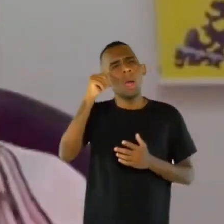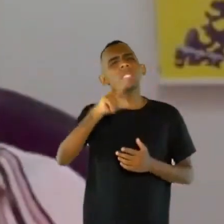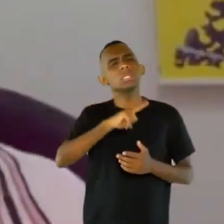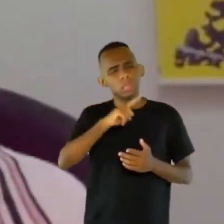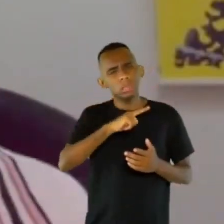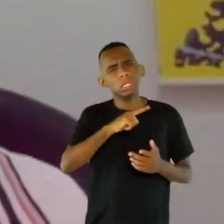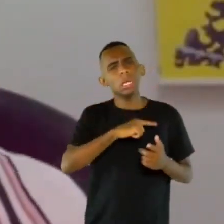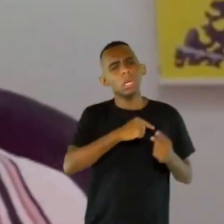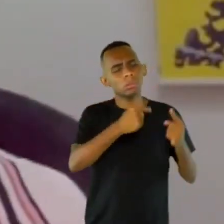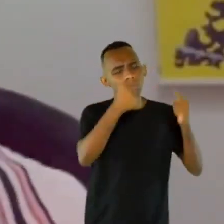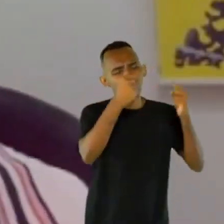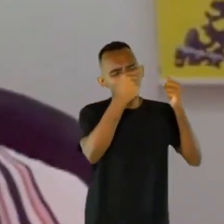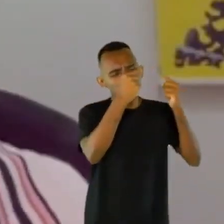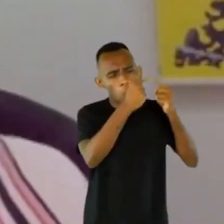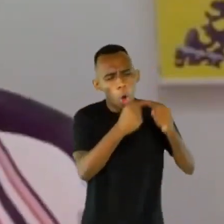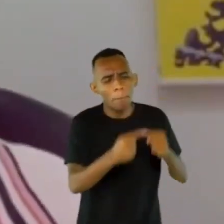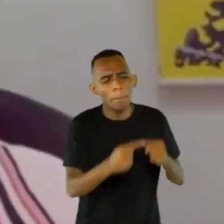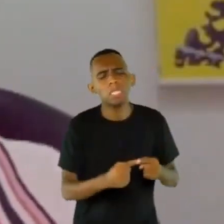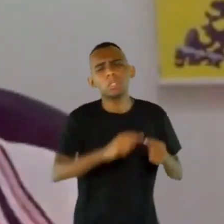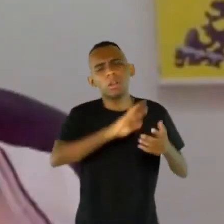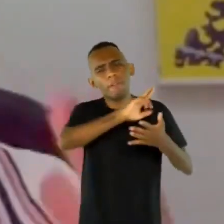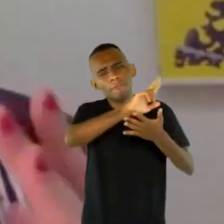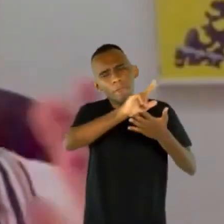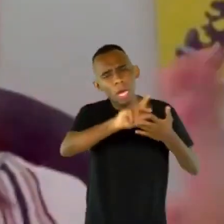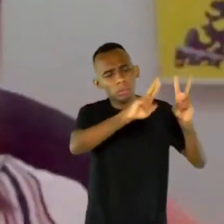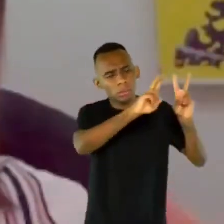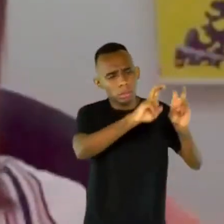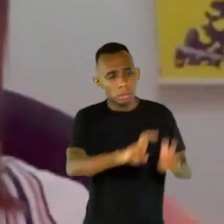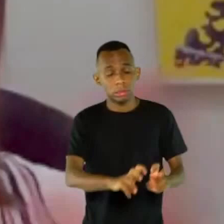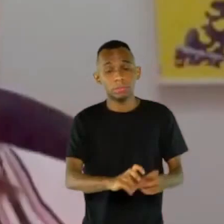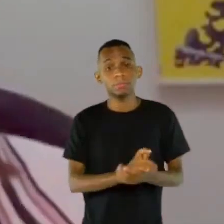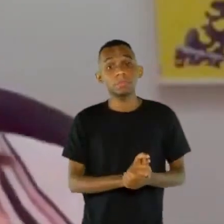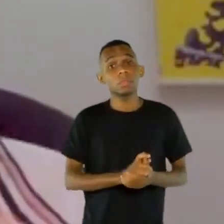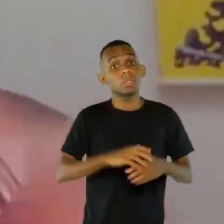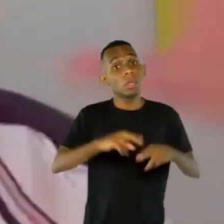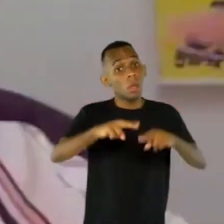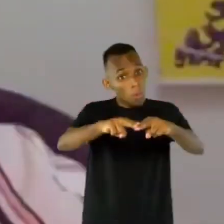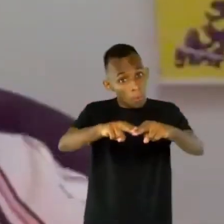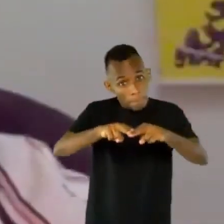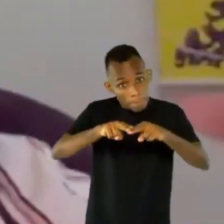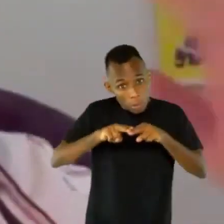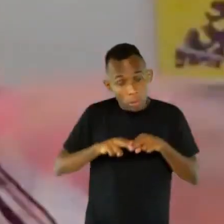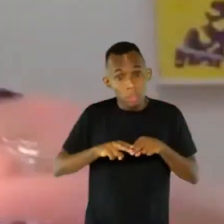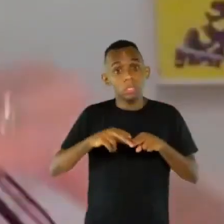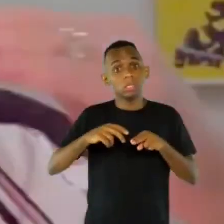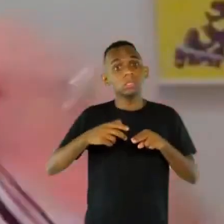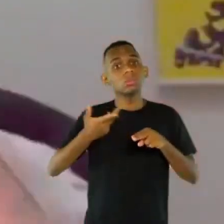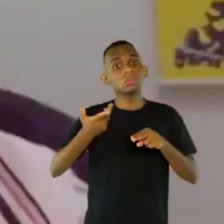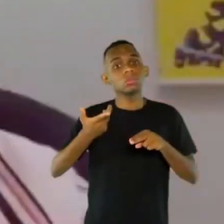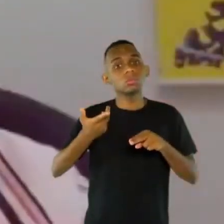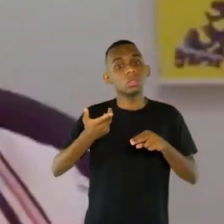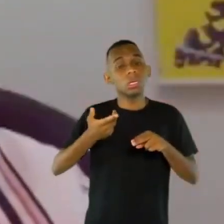tem uma temática, né, em comum, e eu acho que exatamente por isso a crítica acabou